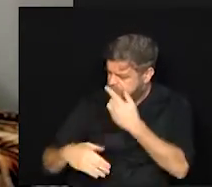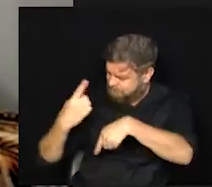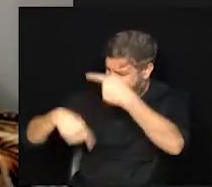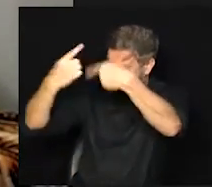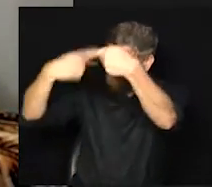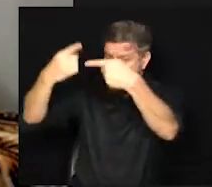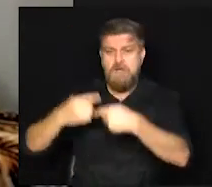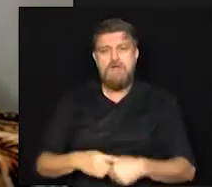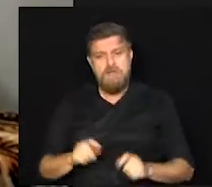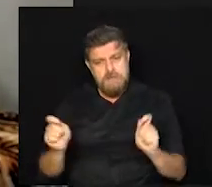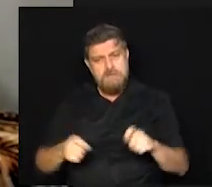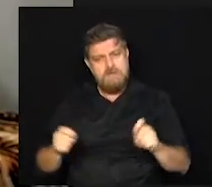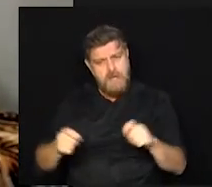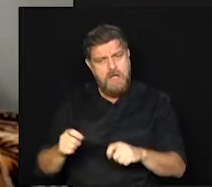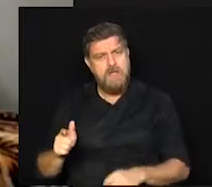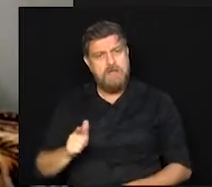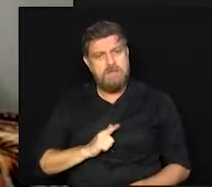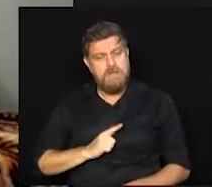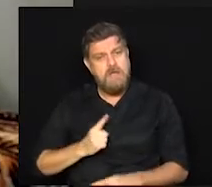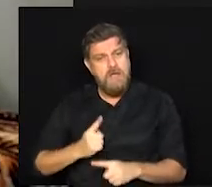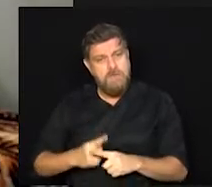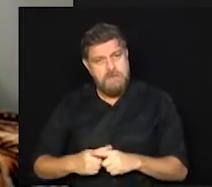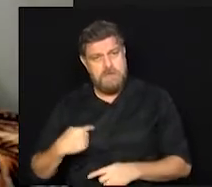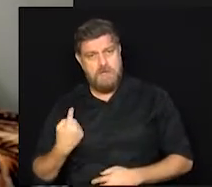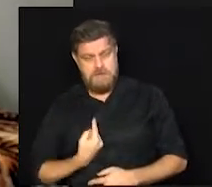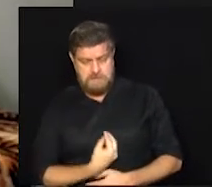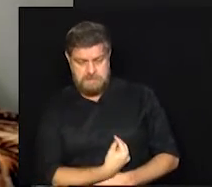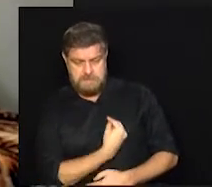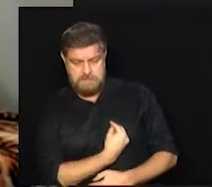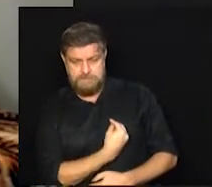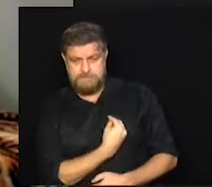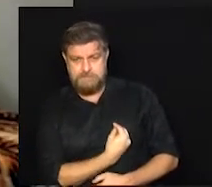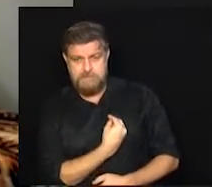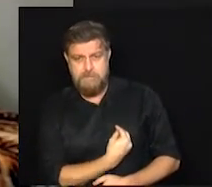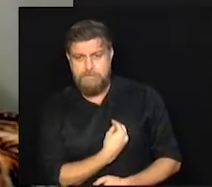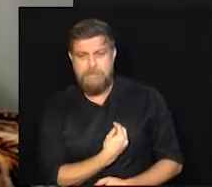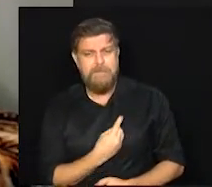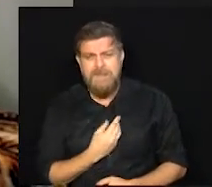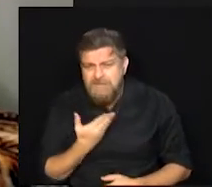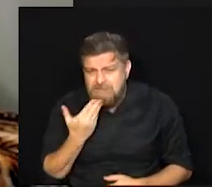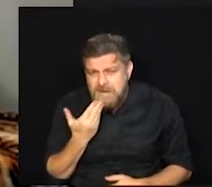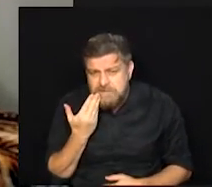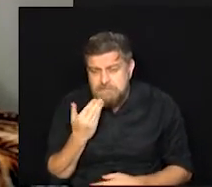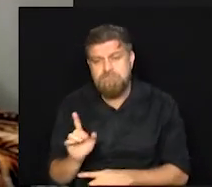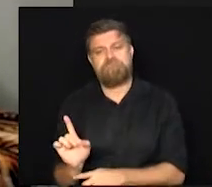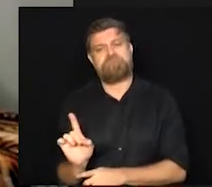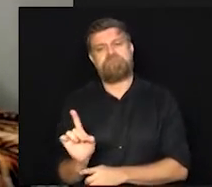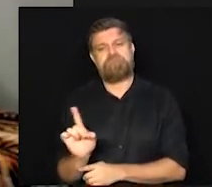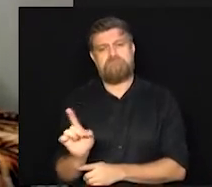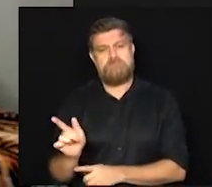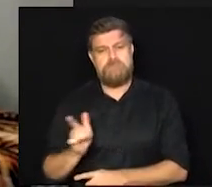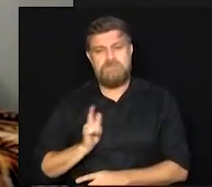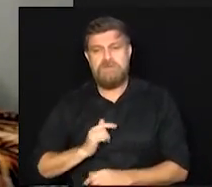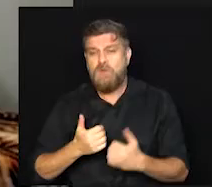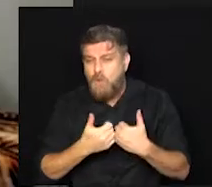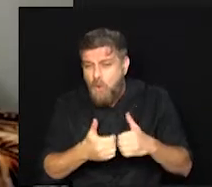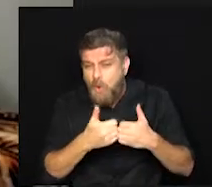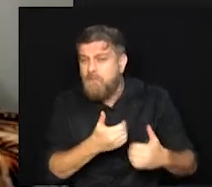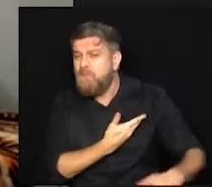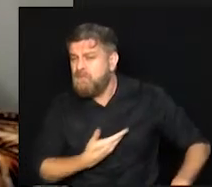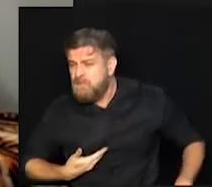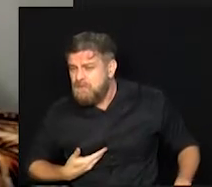se superando porque o nosso dia a dia não é fácil. Você lidar com o transporte